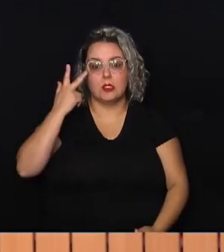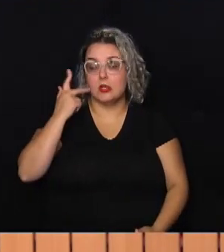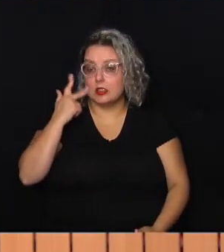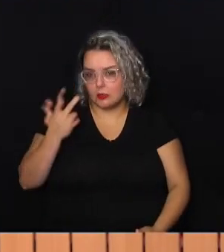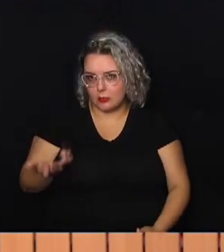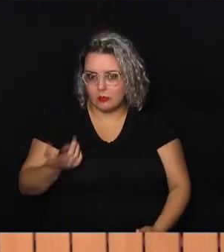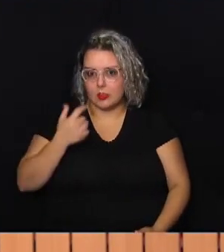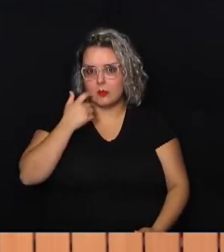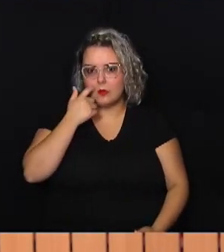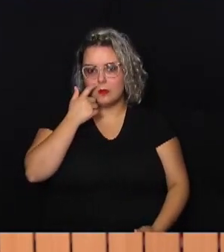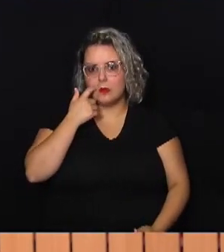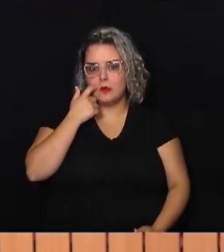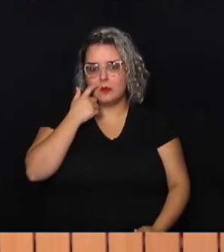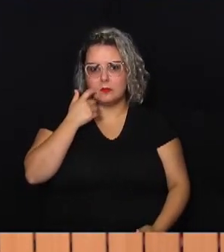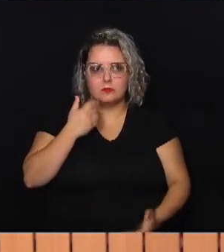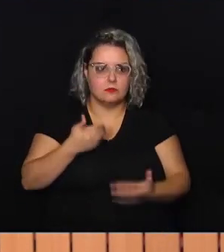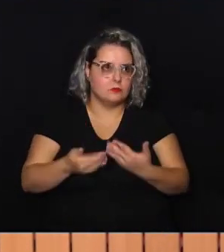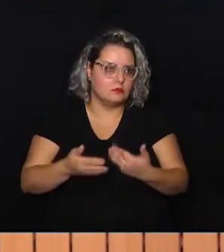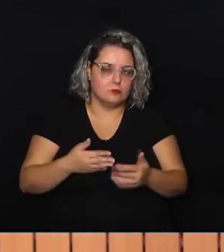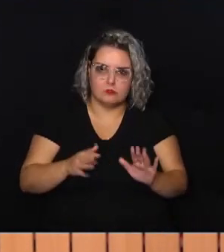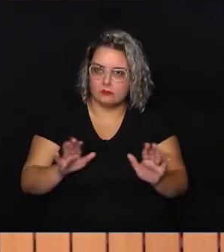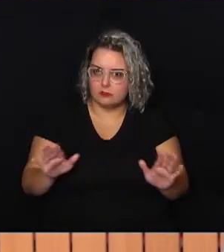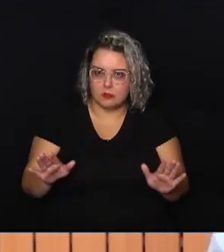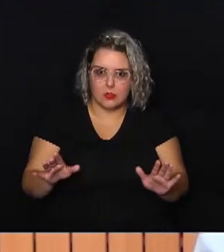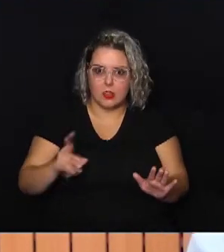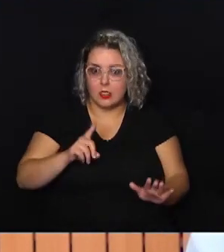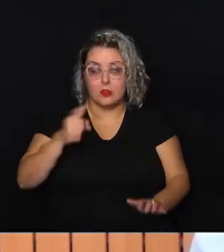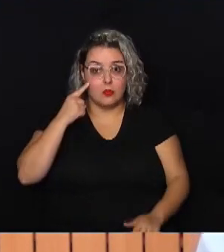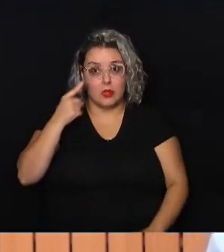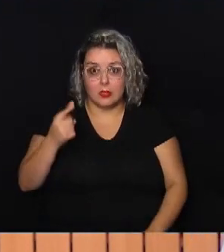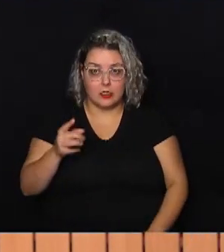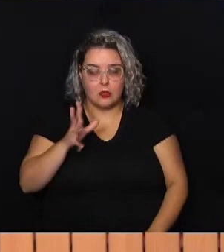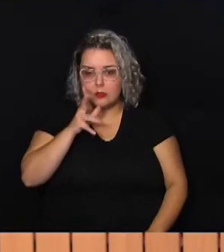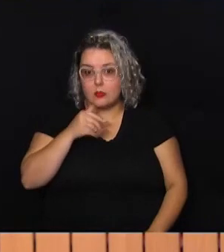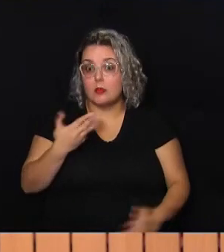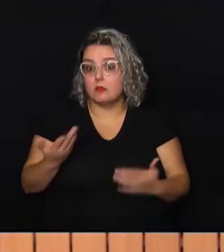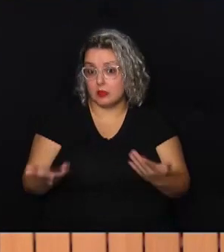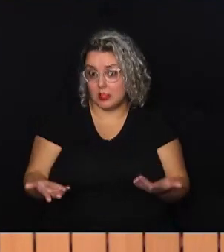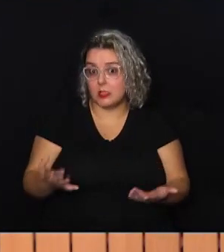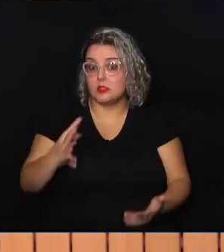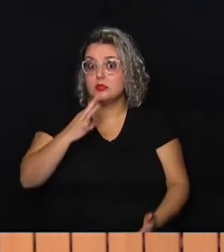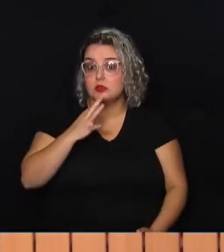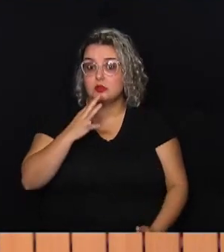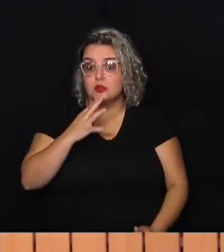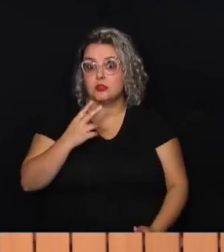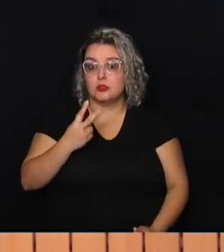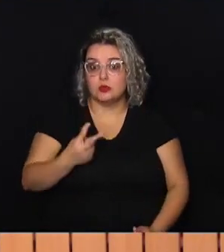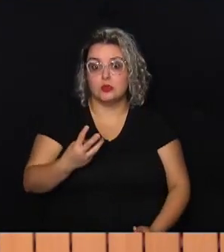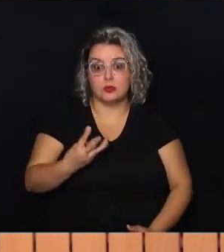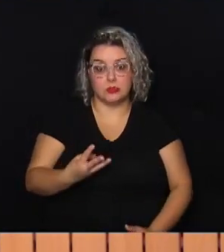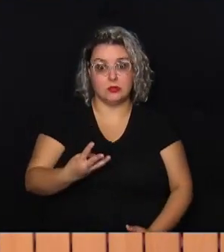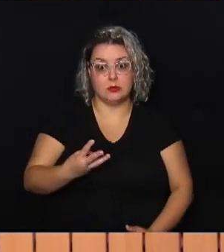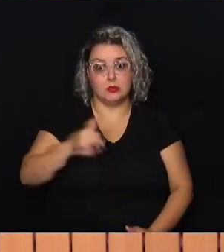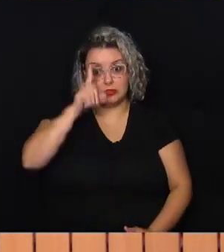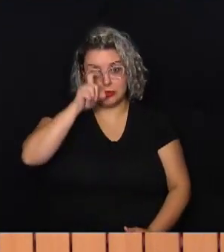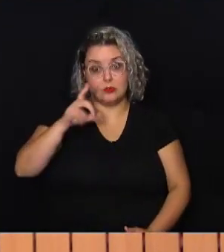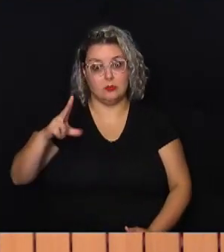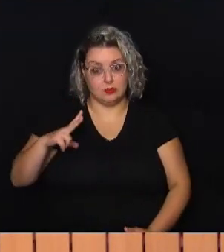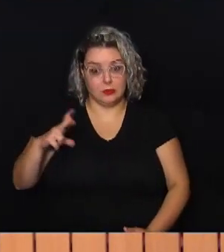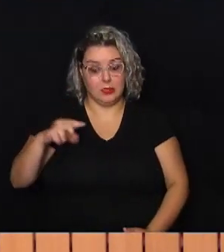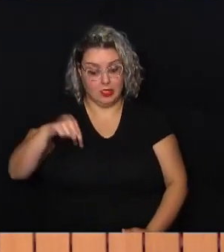independente se eu acho que não é ideal demorar, mas eu conheço 2, 3 hospitais privados